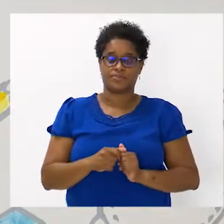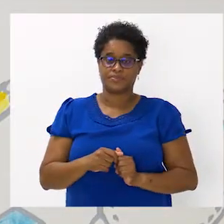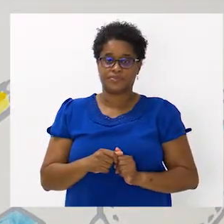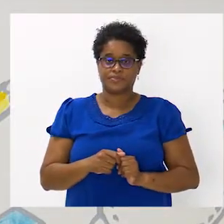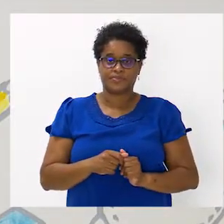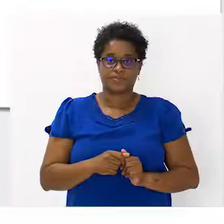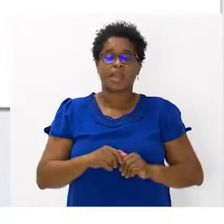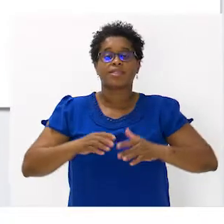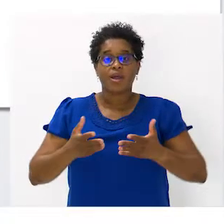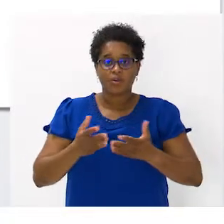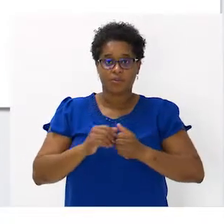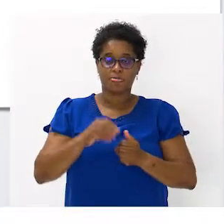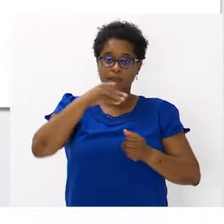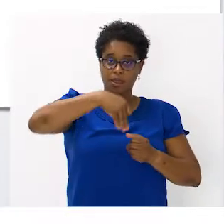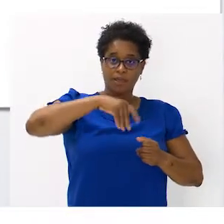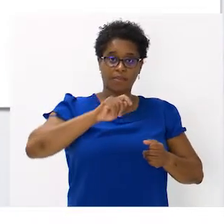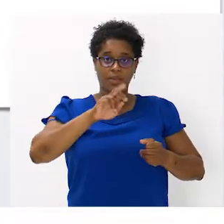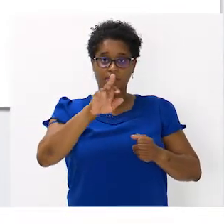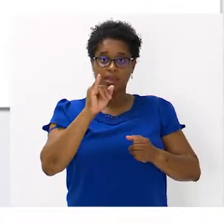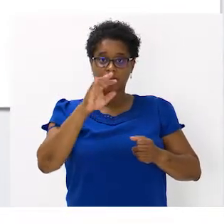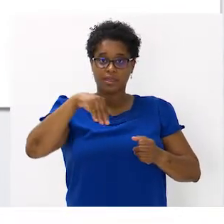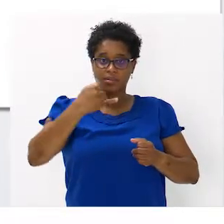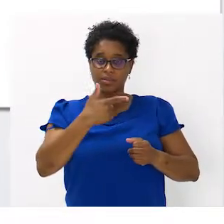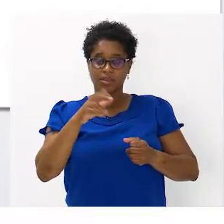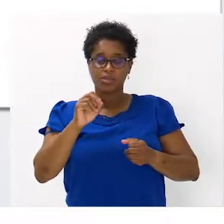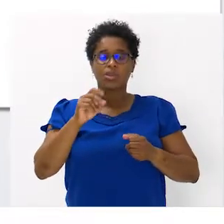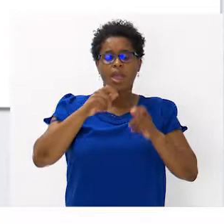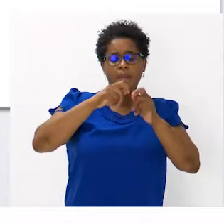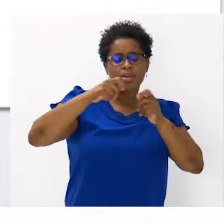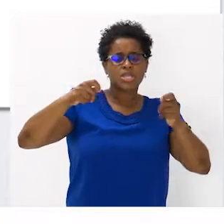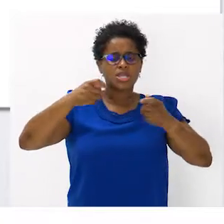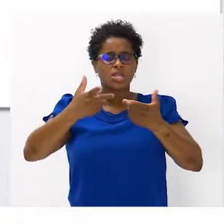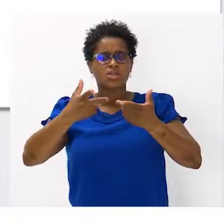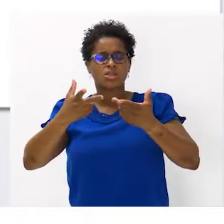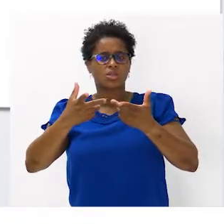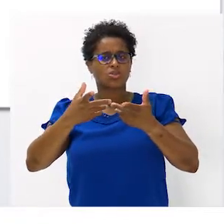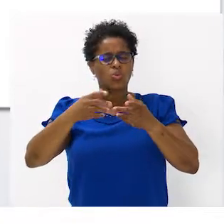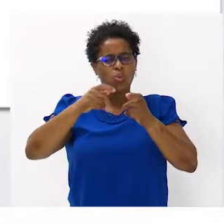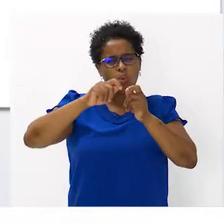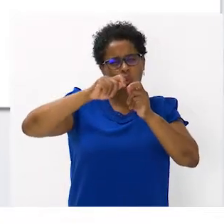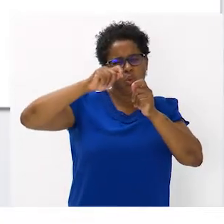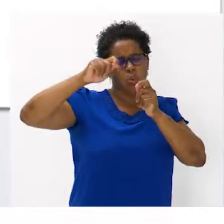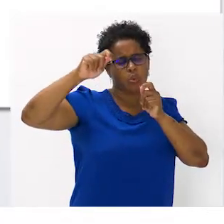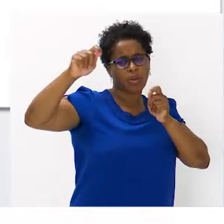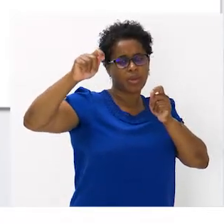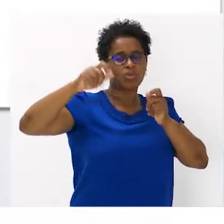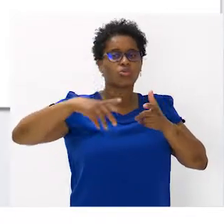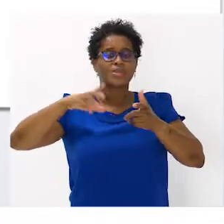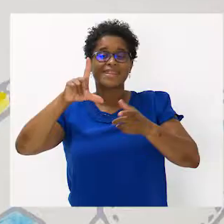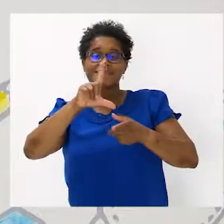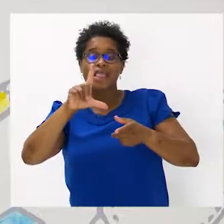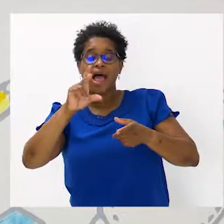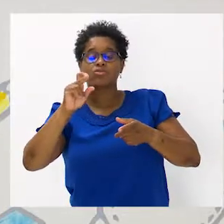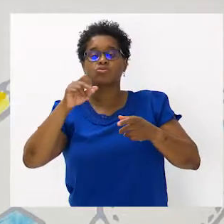né? Então, perímetro é a medida do comprimento dos lados do